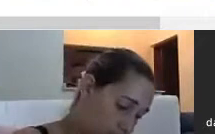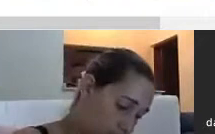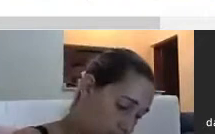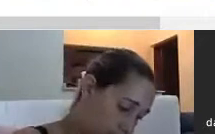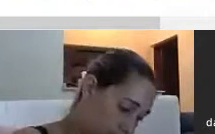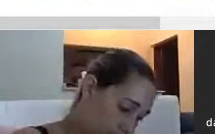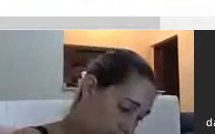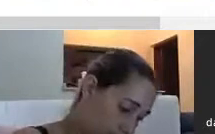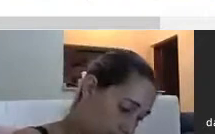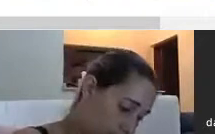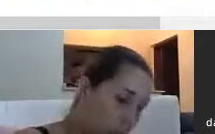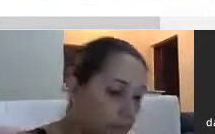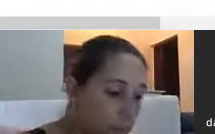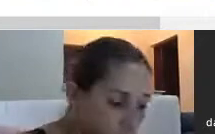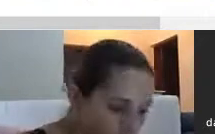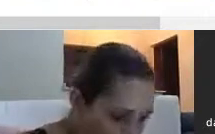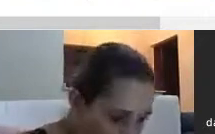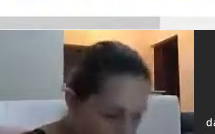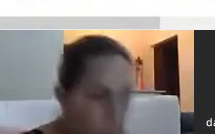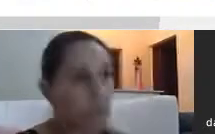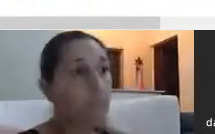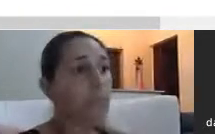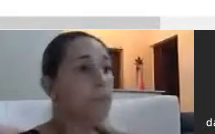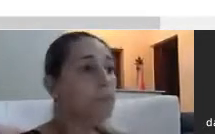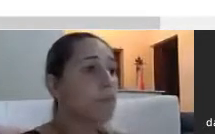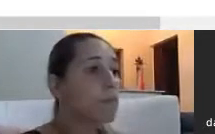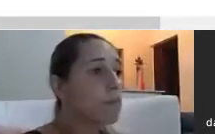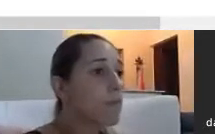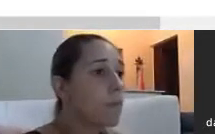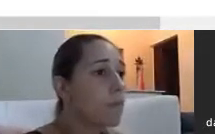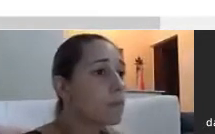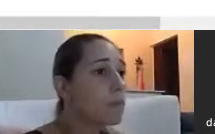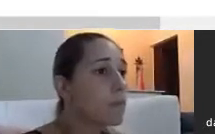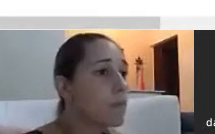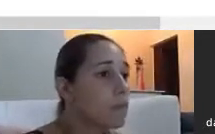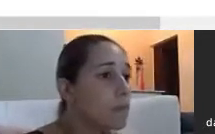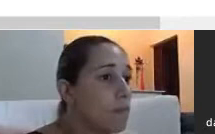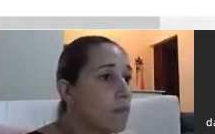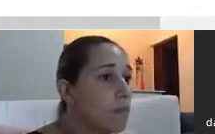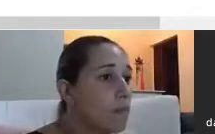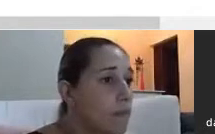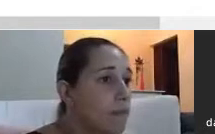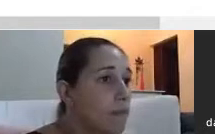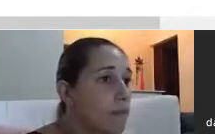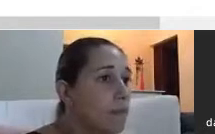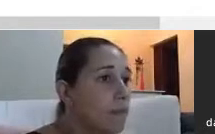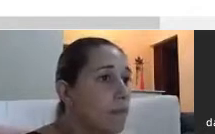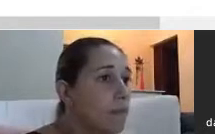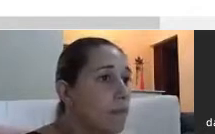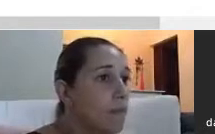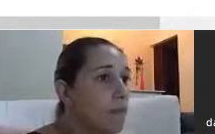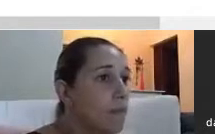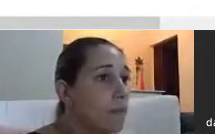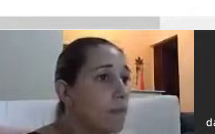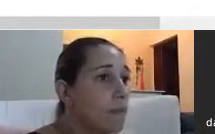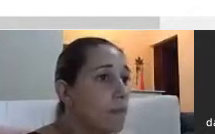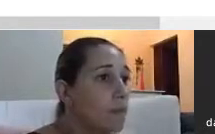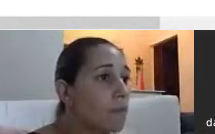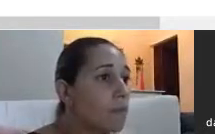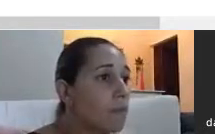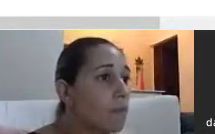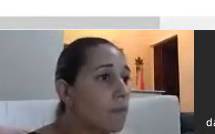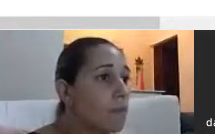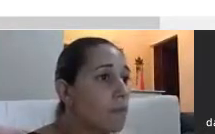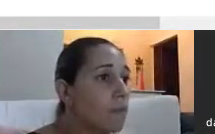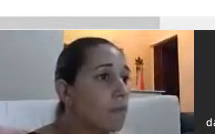E ainda assim, né? Nesse meio aí, nessa questão aí, nesse meio tempo aí, existe